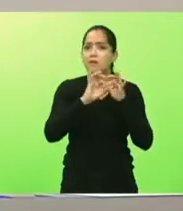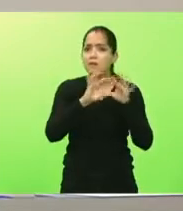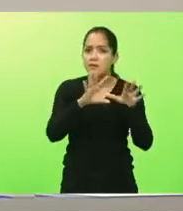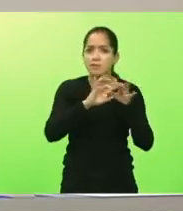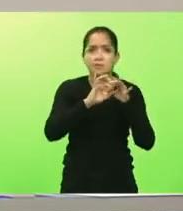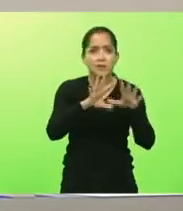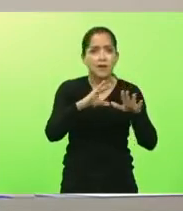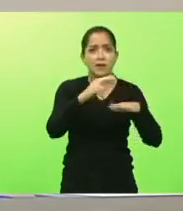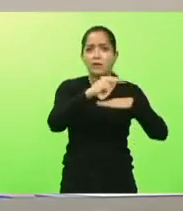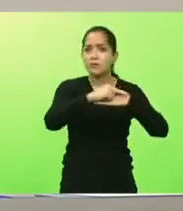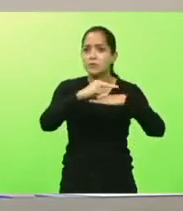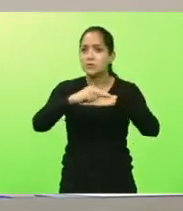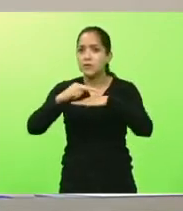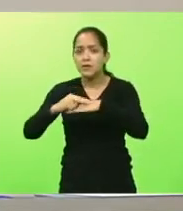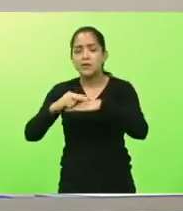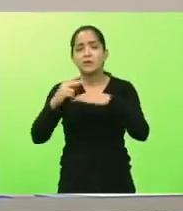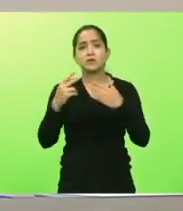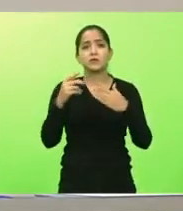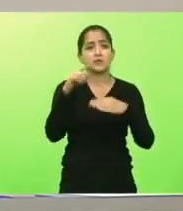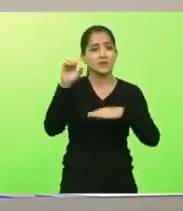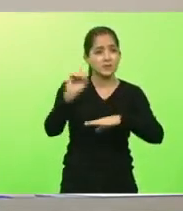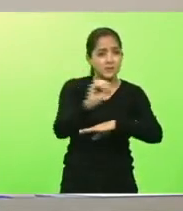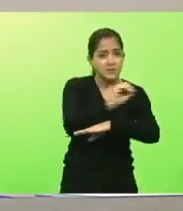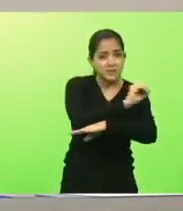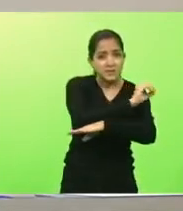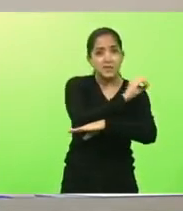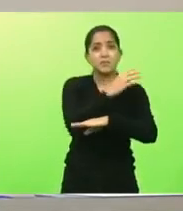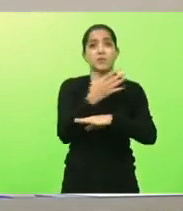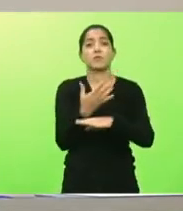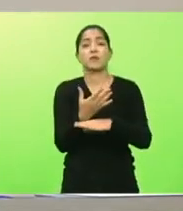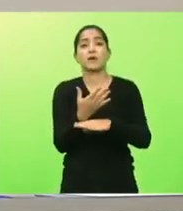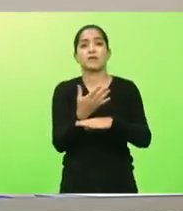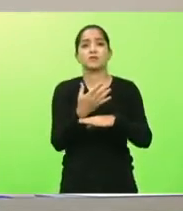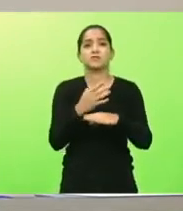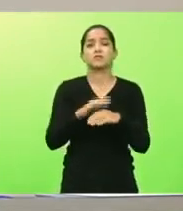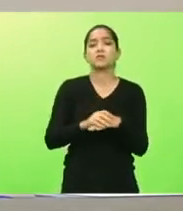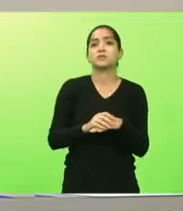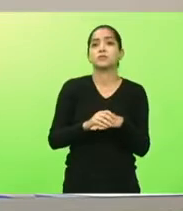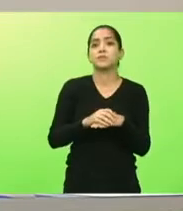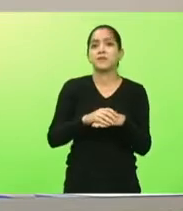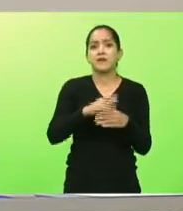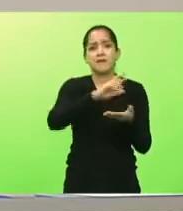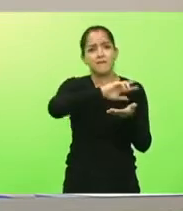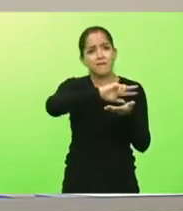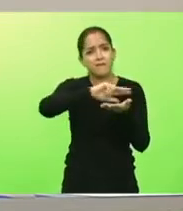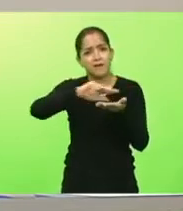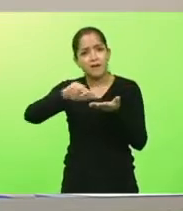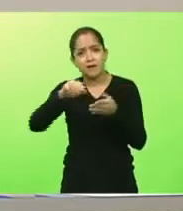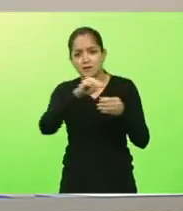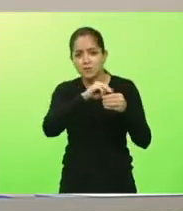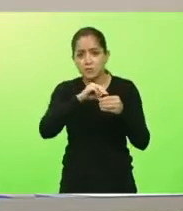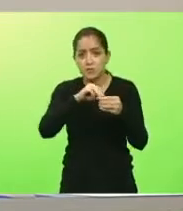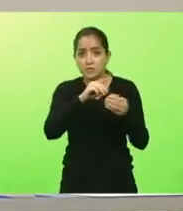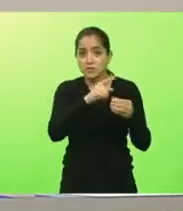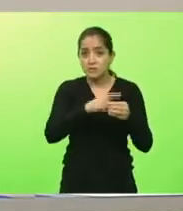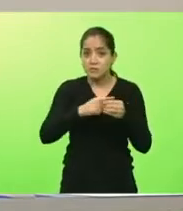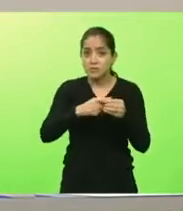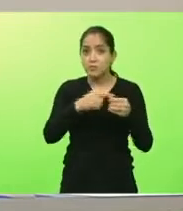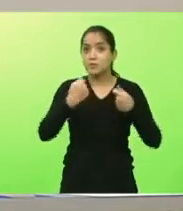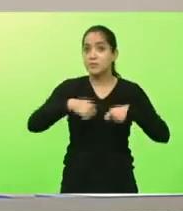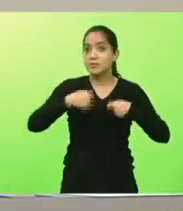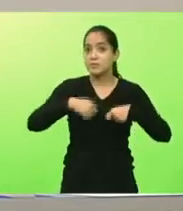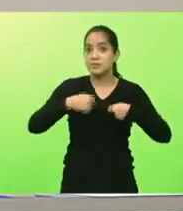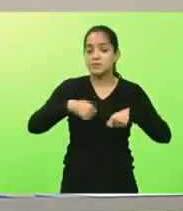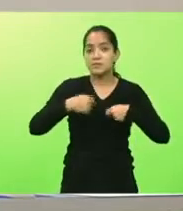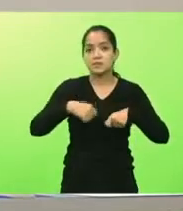com urgência. Lá no extremo oeste estamos precisando, é Itapiranga, é várias regiões precisando, e nós estamos aí perdidos dentro